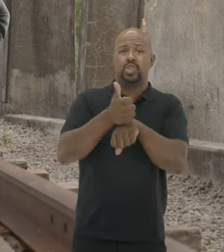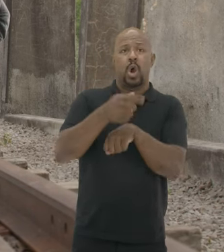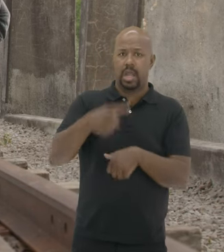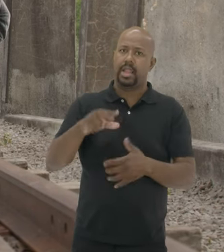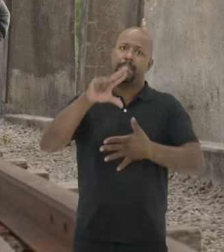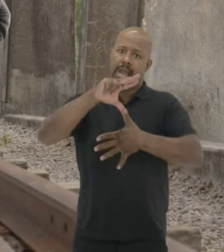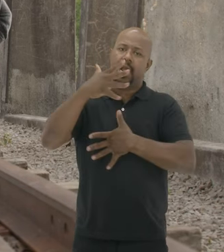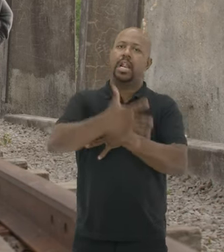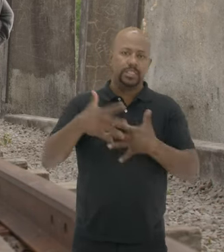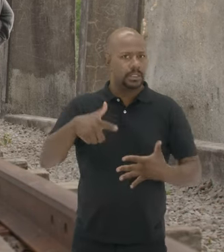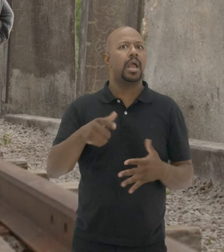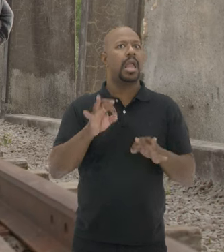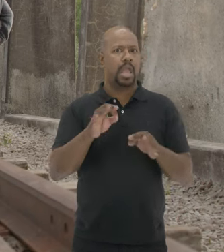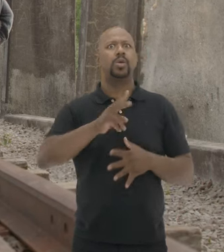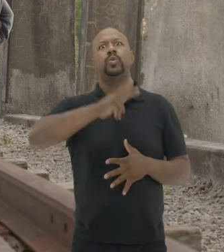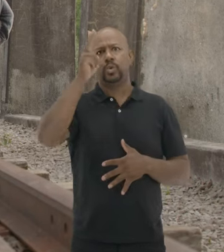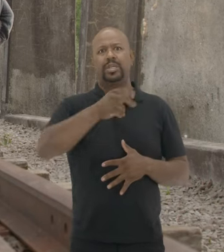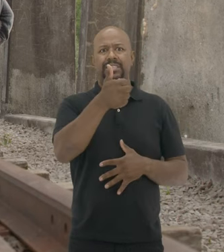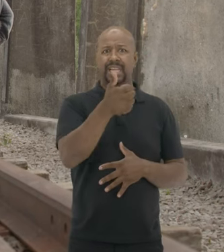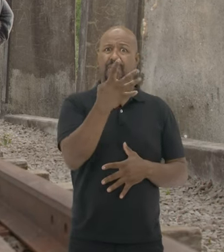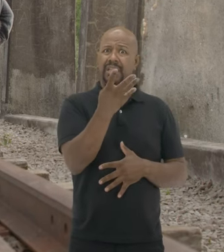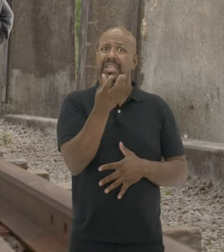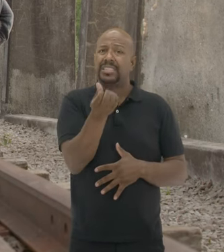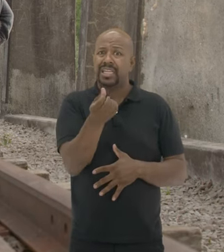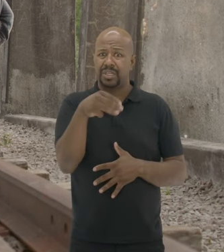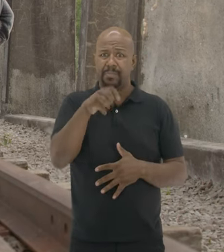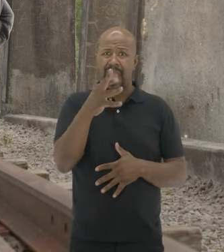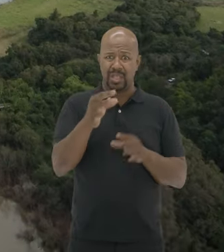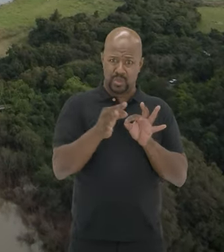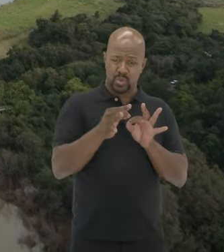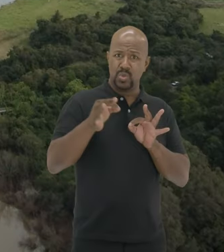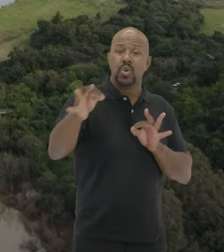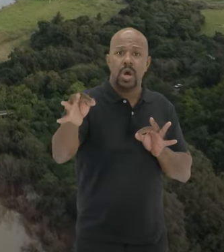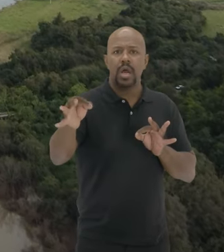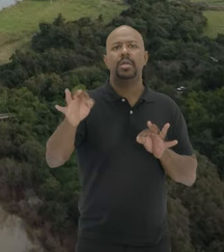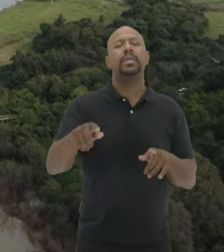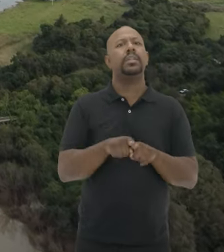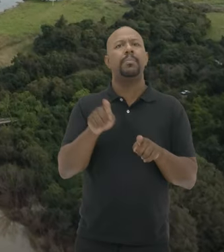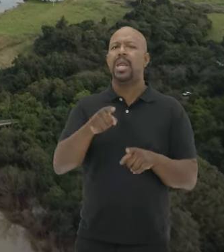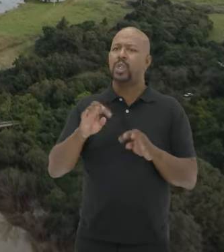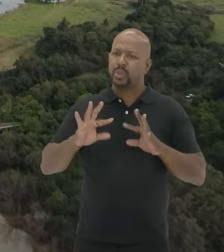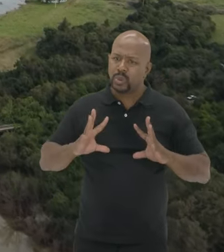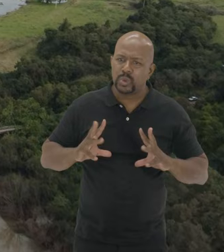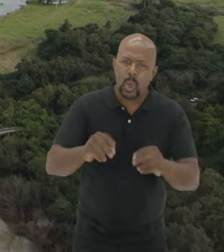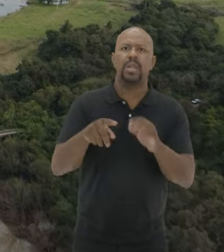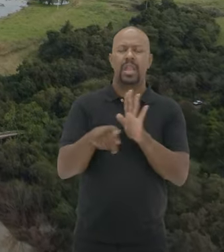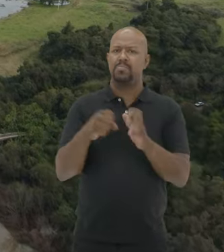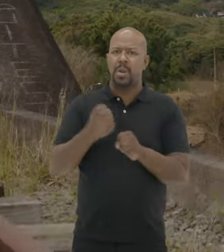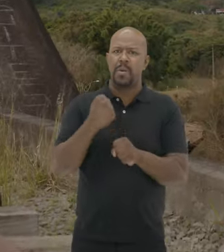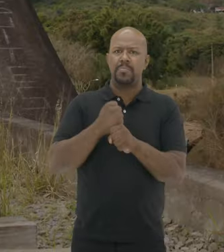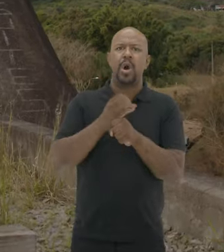Latina é excepcionalmente grande 146 metros e outra coisa interessante encontrar toda em